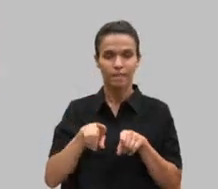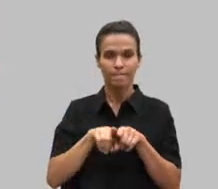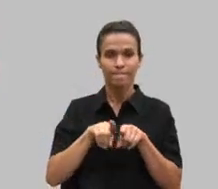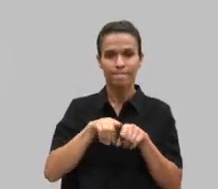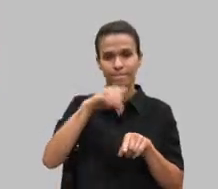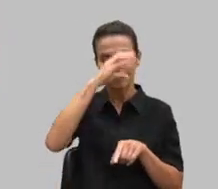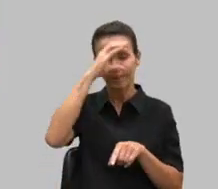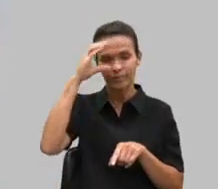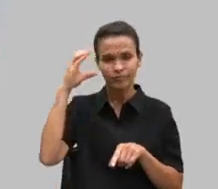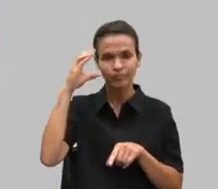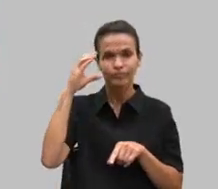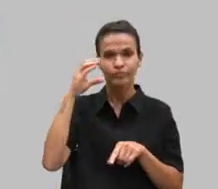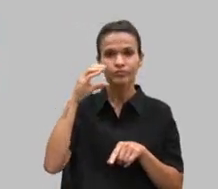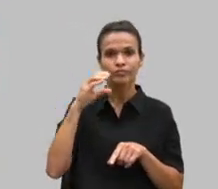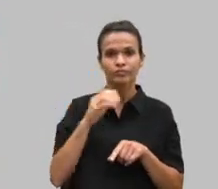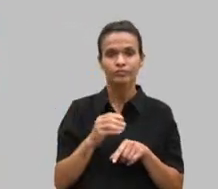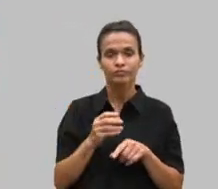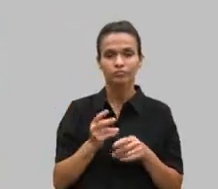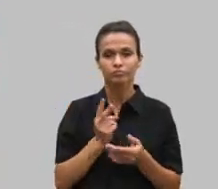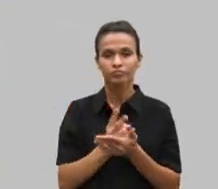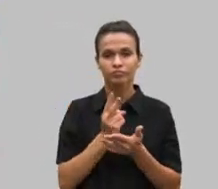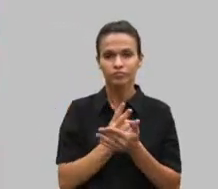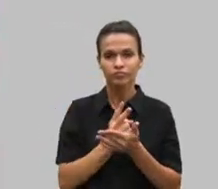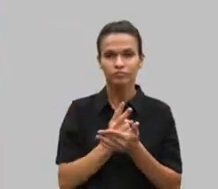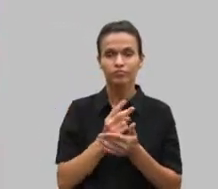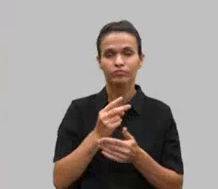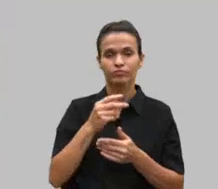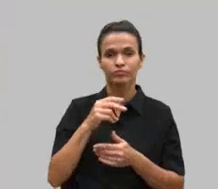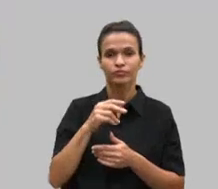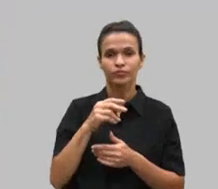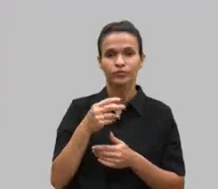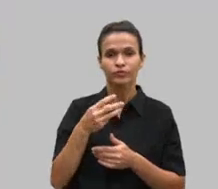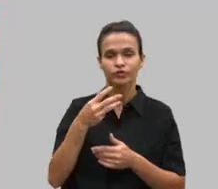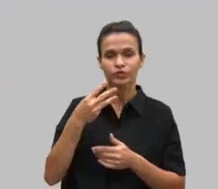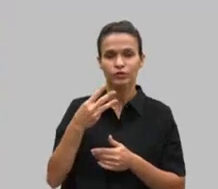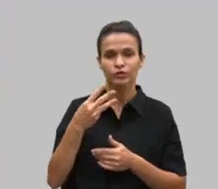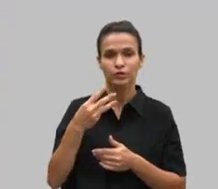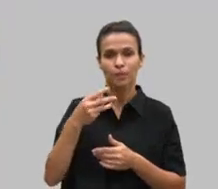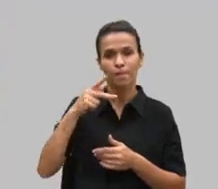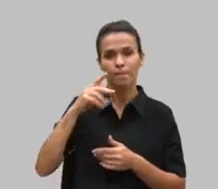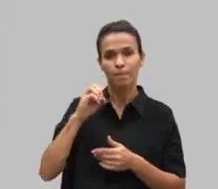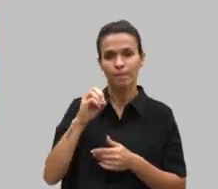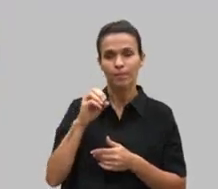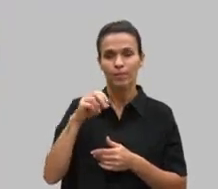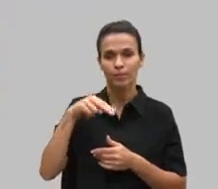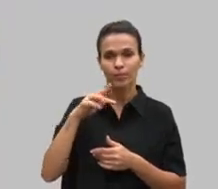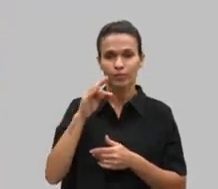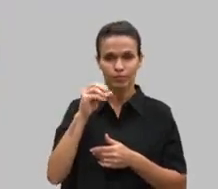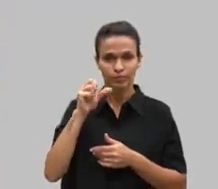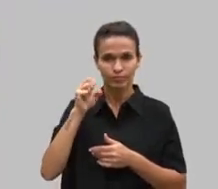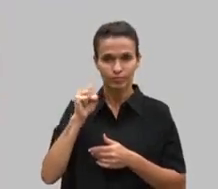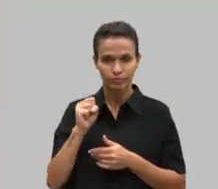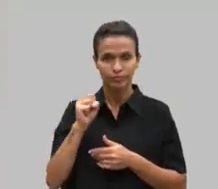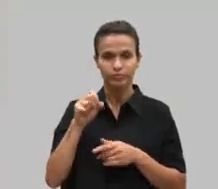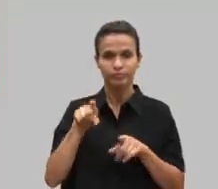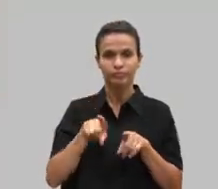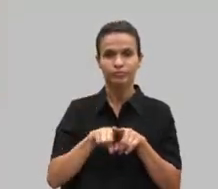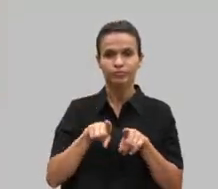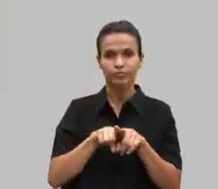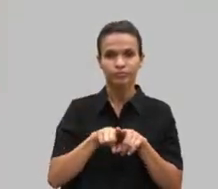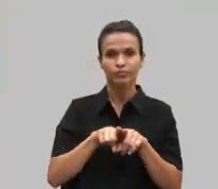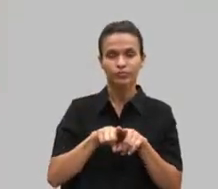de Nepomuceno de Três Pontas Polo Sul 4 coordenado pela câmara municipal de Alfenas e de